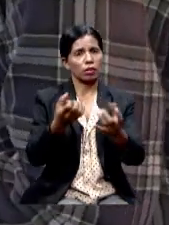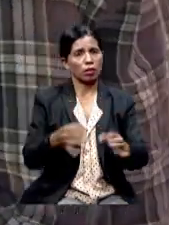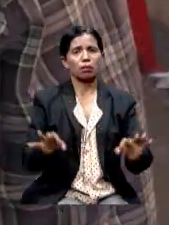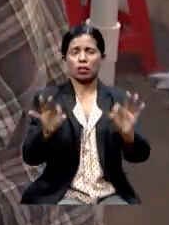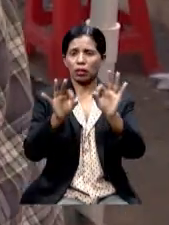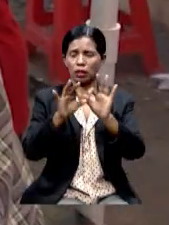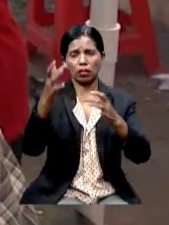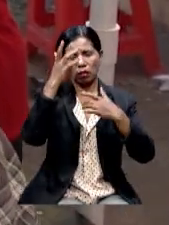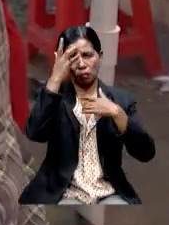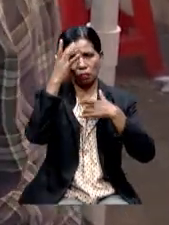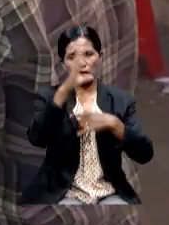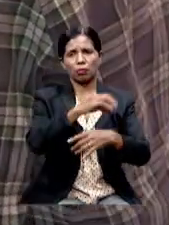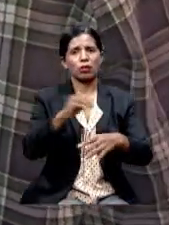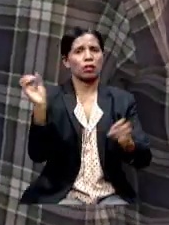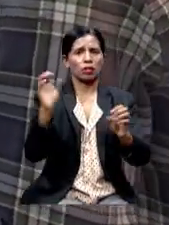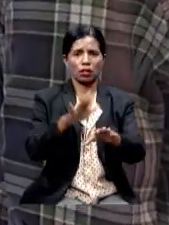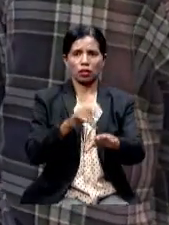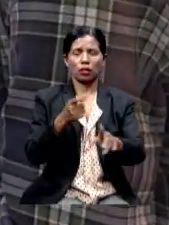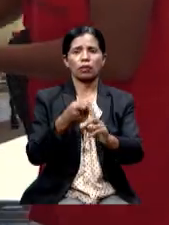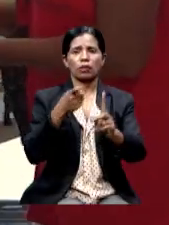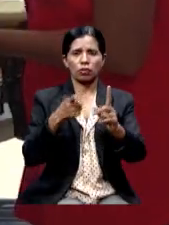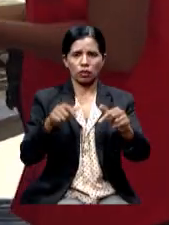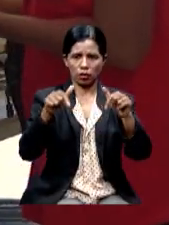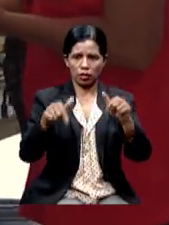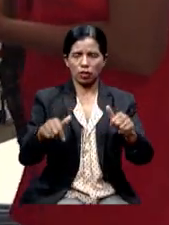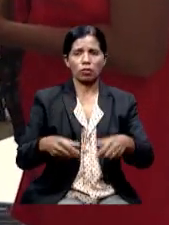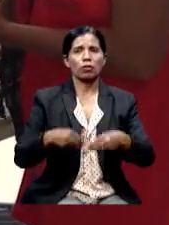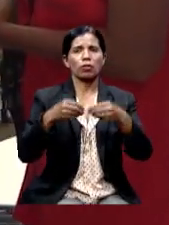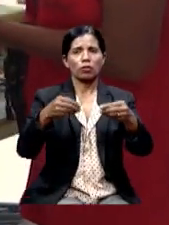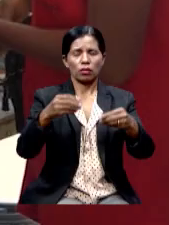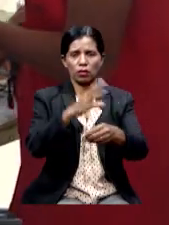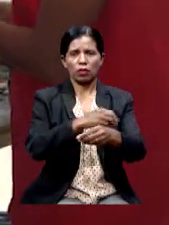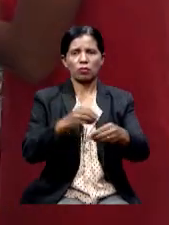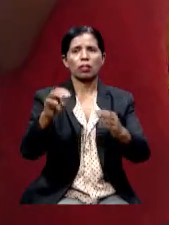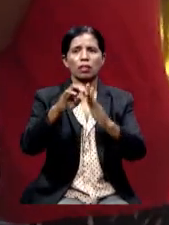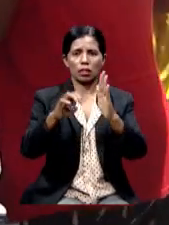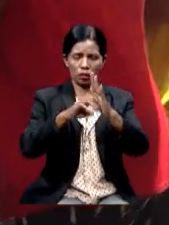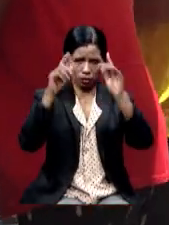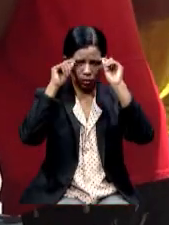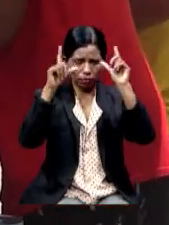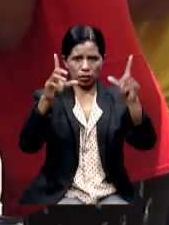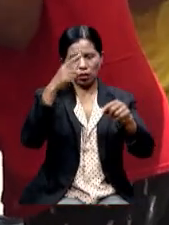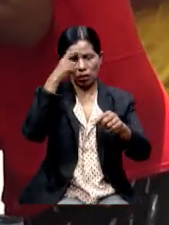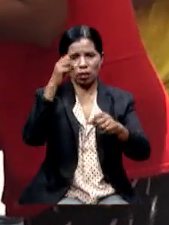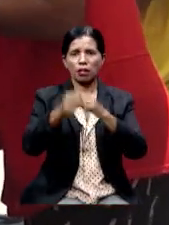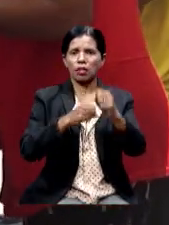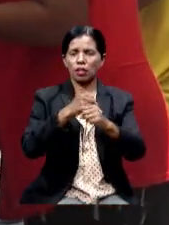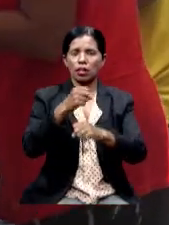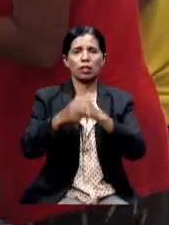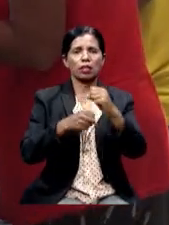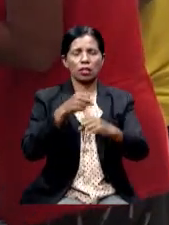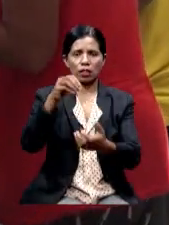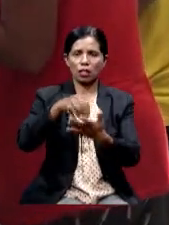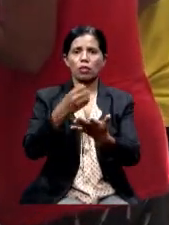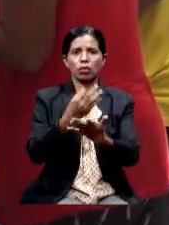e amoras crônica lahadaet, o si fator hirakne, fomos despesa ba estado Timor-Leste, tamba kada tinan alok orçamento